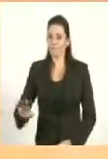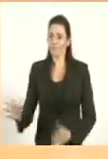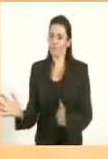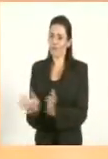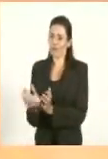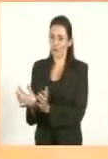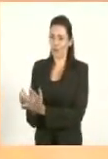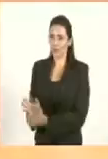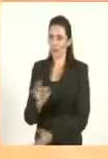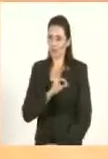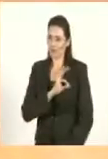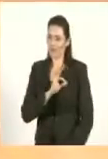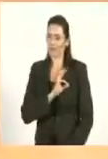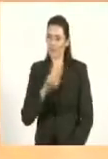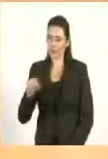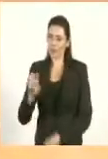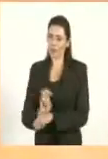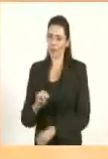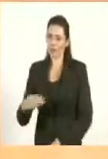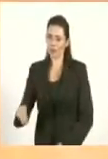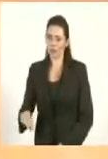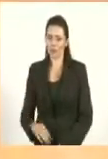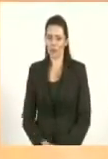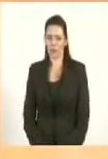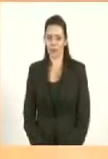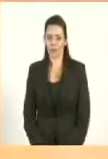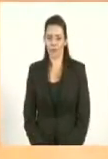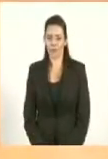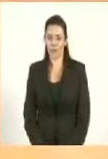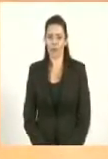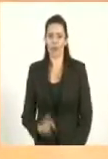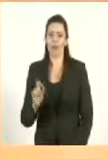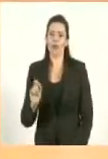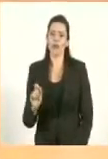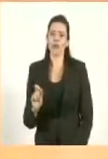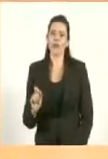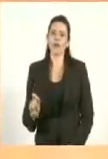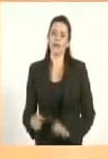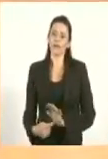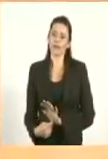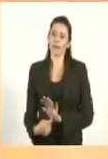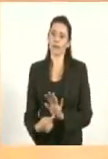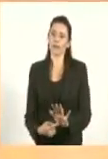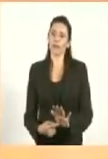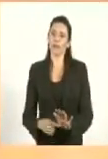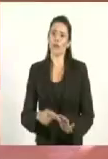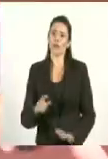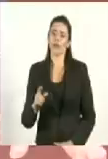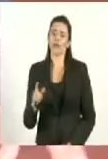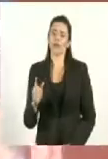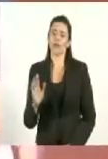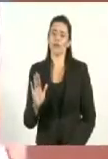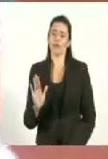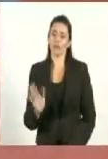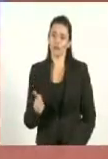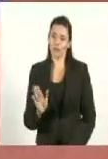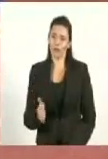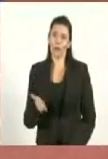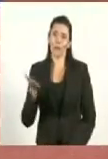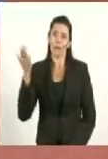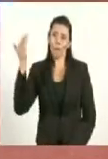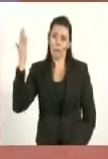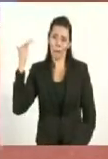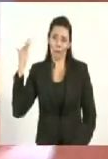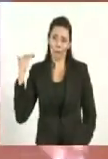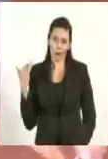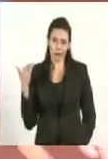concretizar um ganho que já foi, inclusive, reflexo de uma medida judicial. Ou seja, existe uma